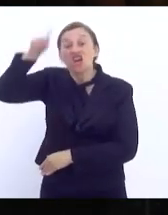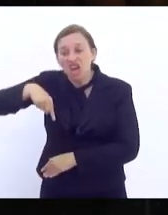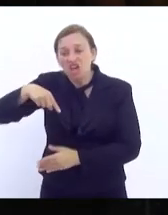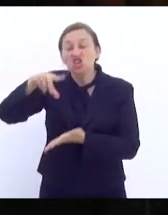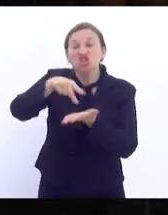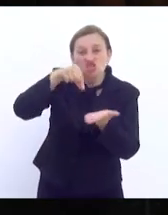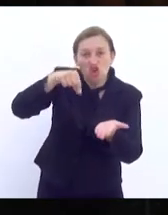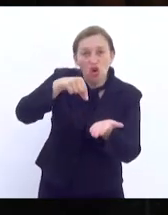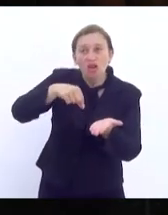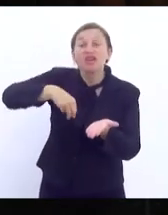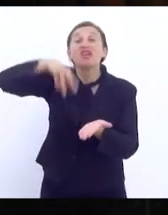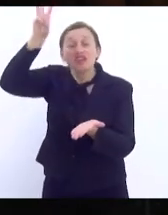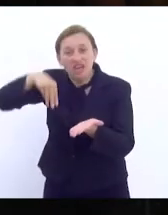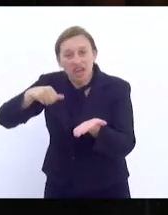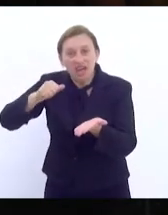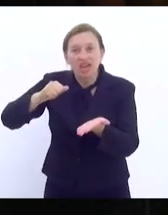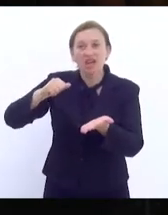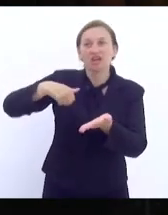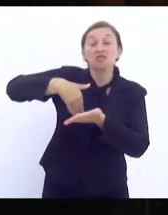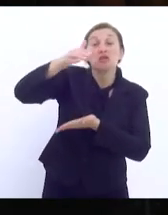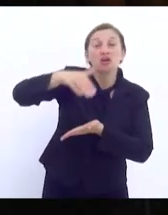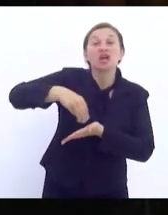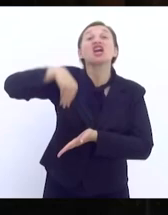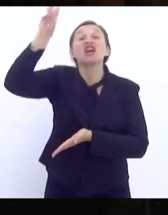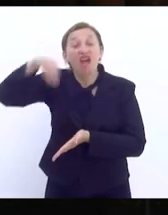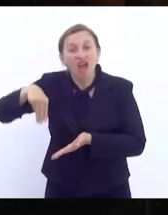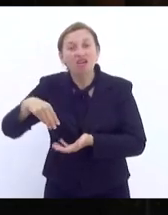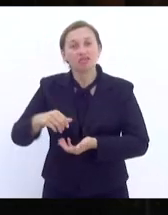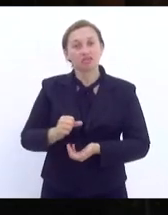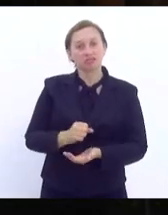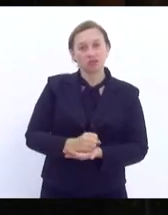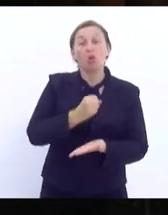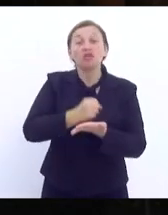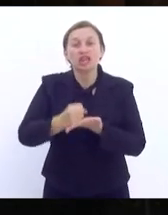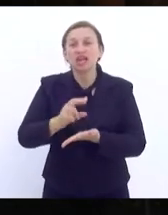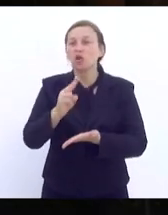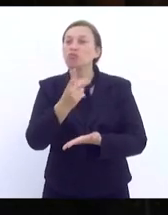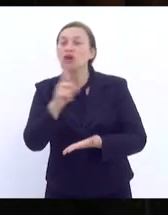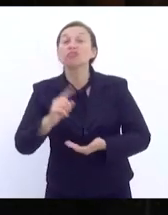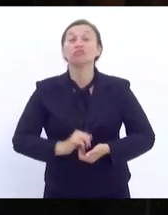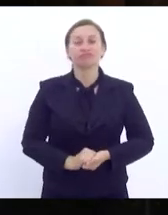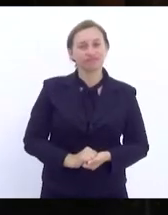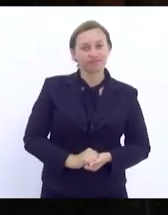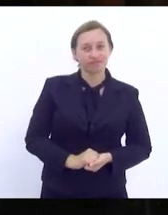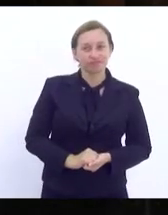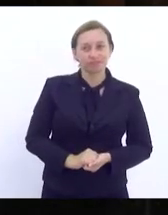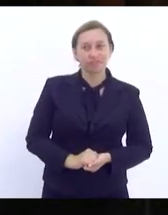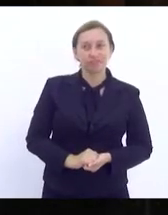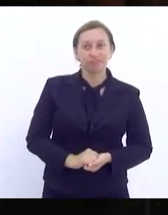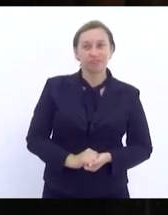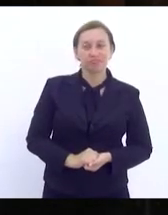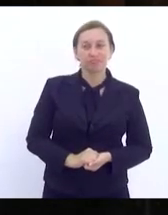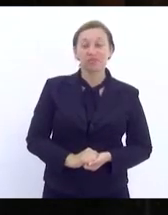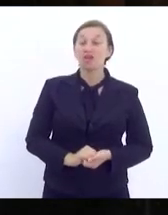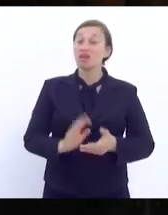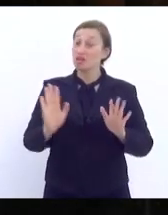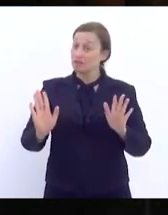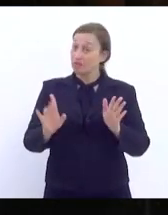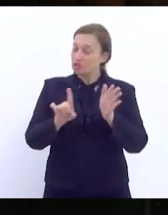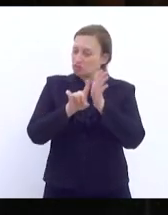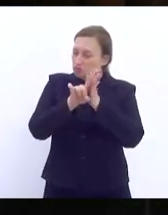ele cita quem contrata o descontra e ao invés de determinar uma apuração